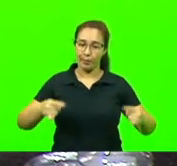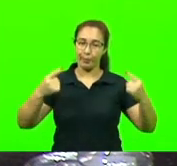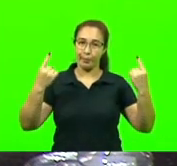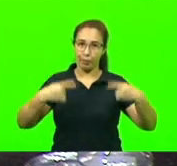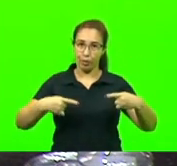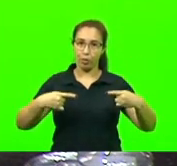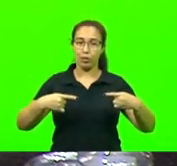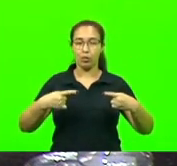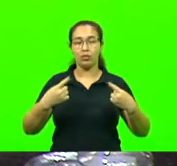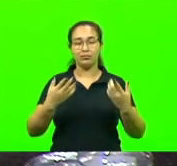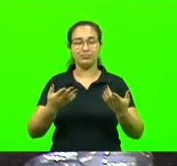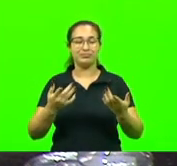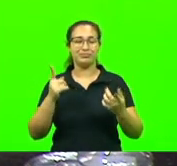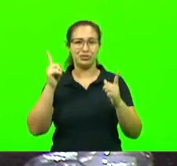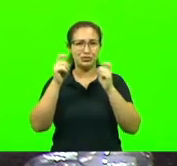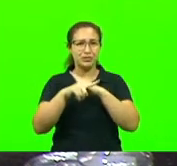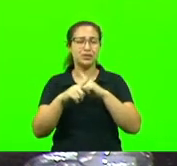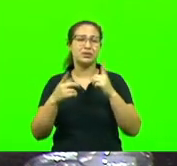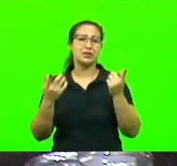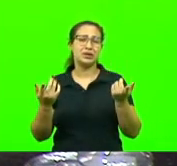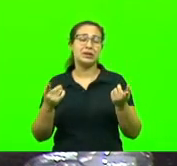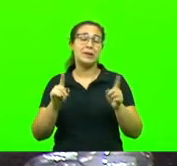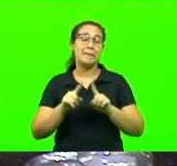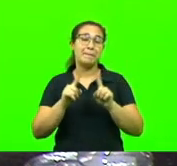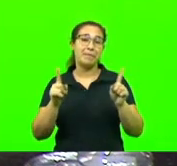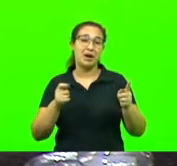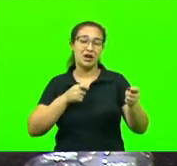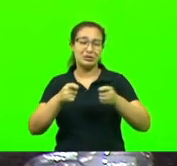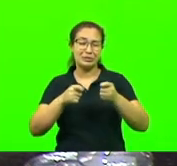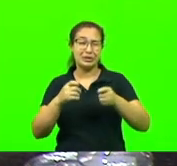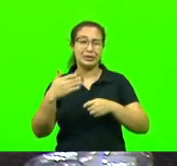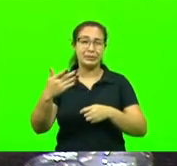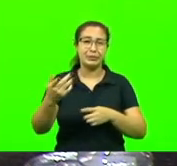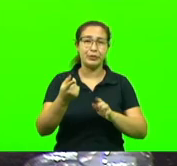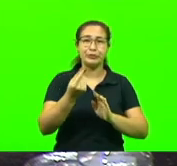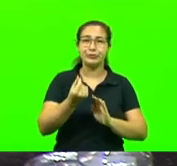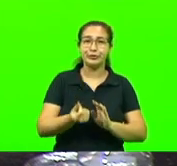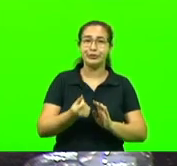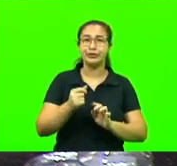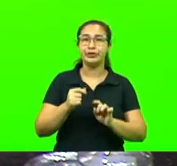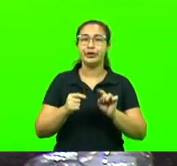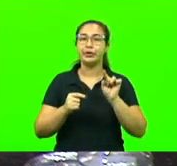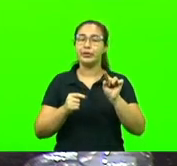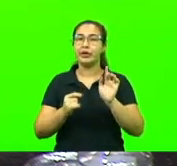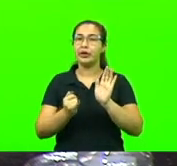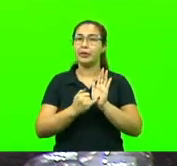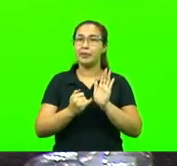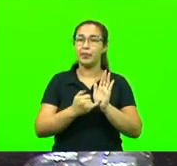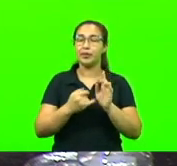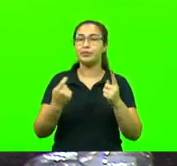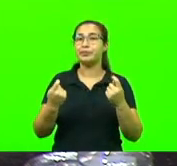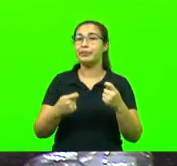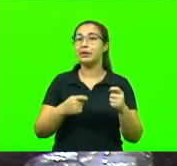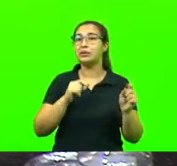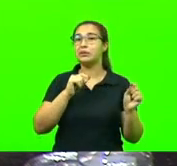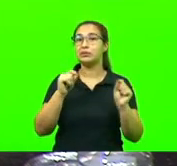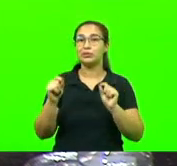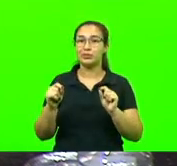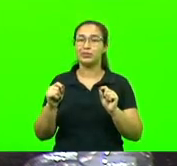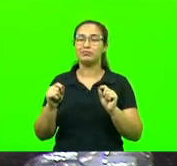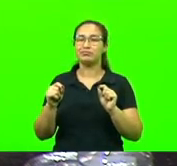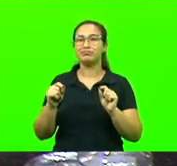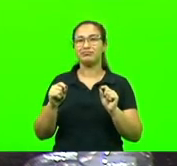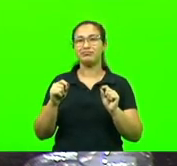Mas, infelizmente, na hora da gente administrar o dinheiro dos impostos, nós temos sempre que partir para o